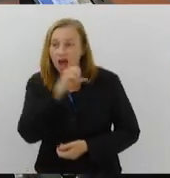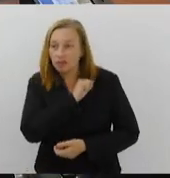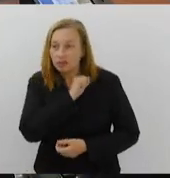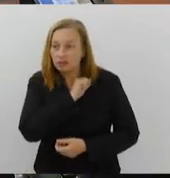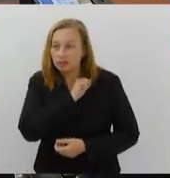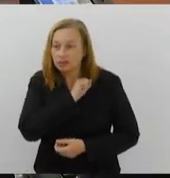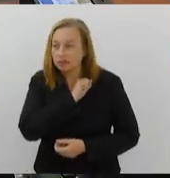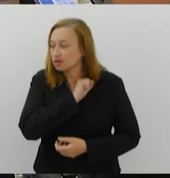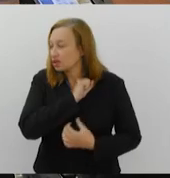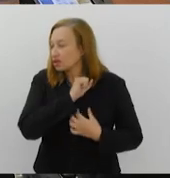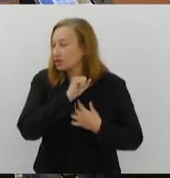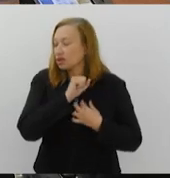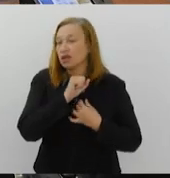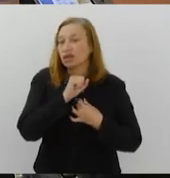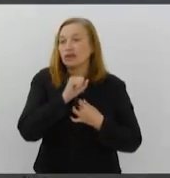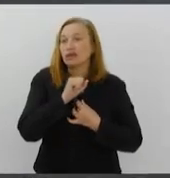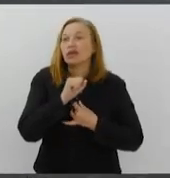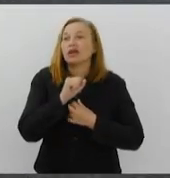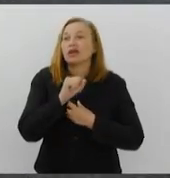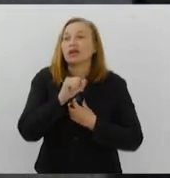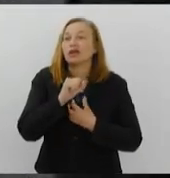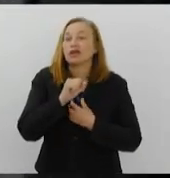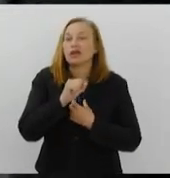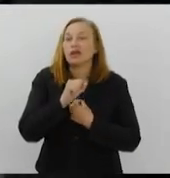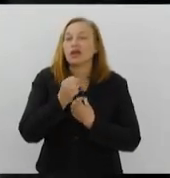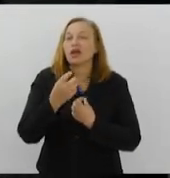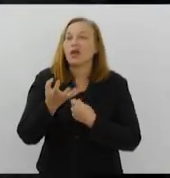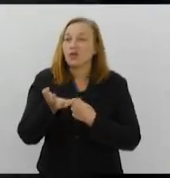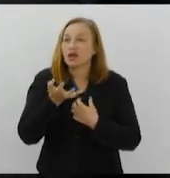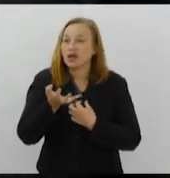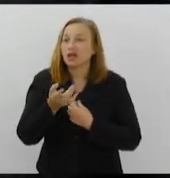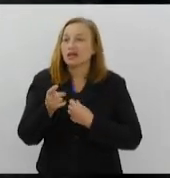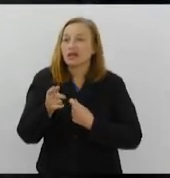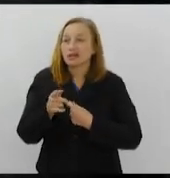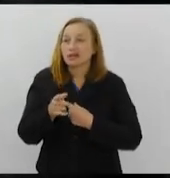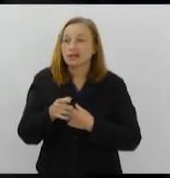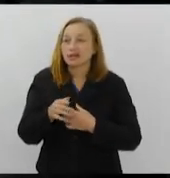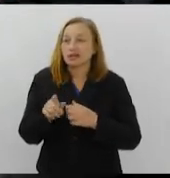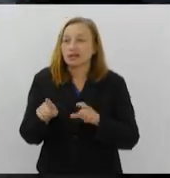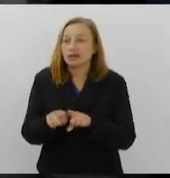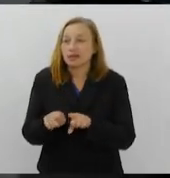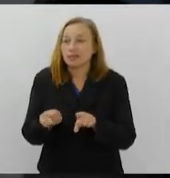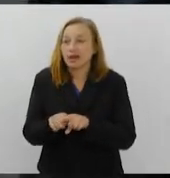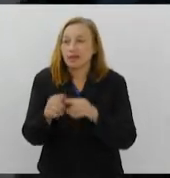rapidamente, eu queria também saudar meu querido colega deputado